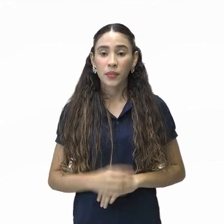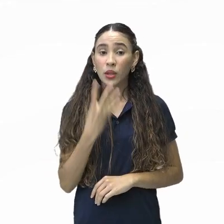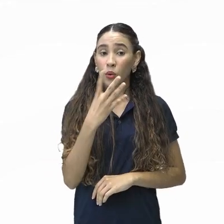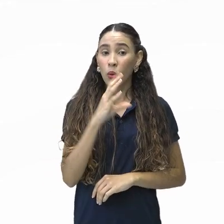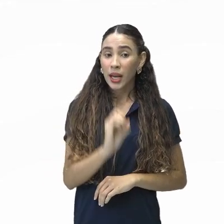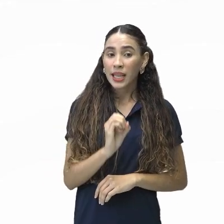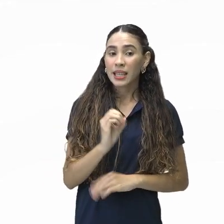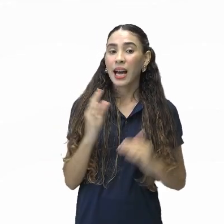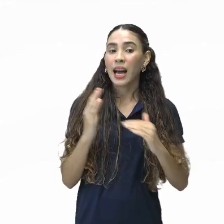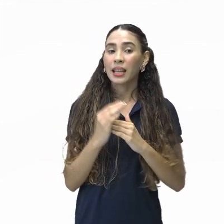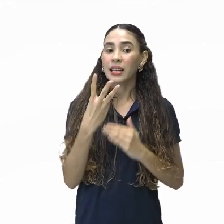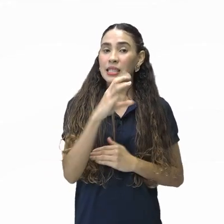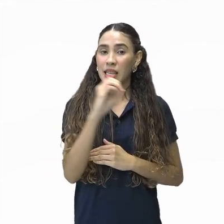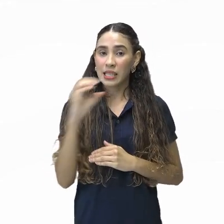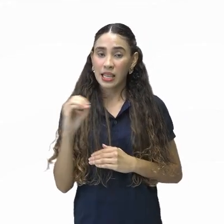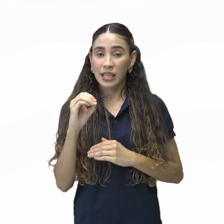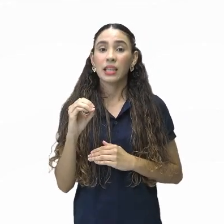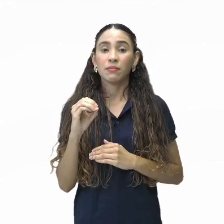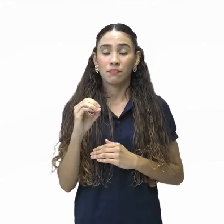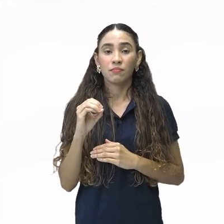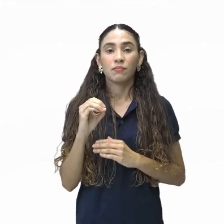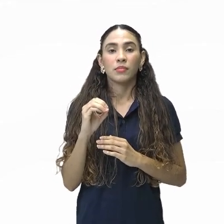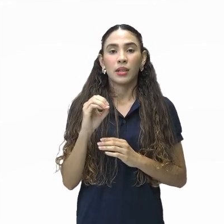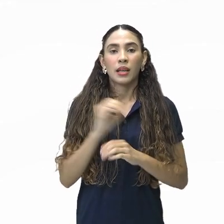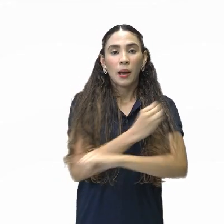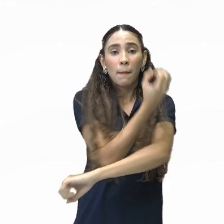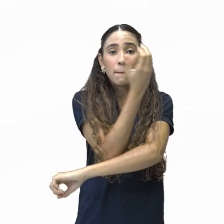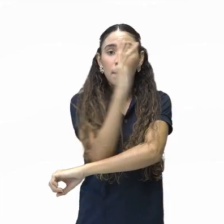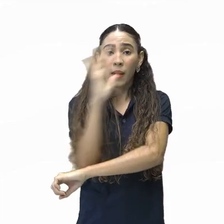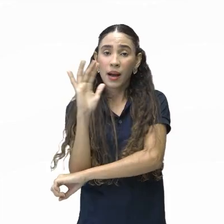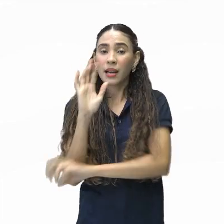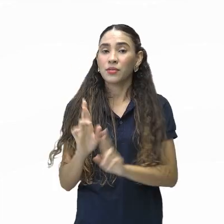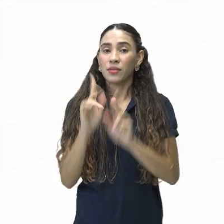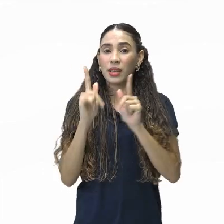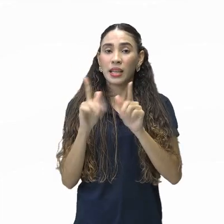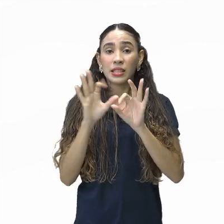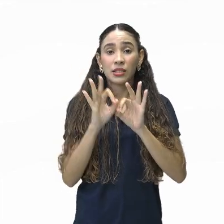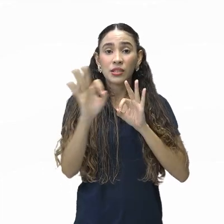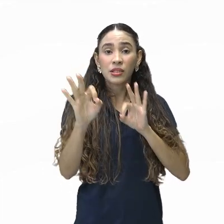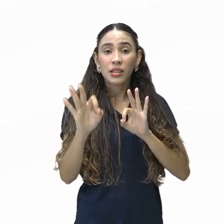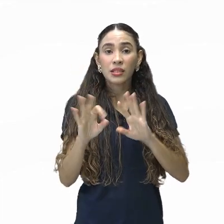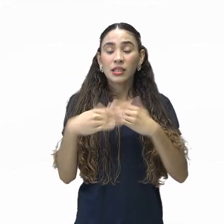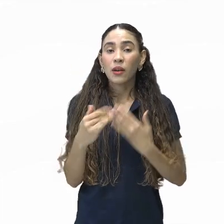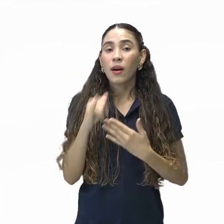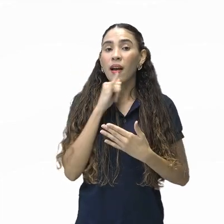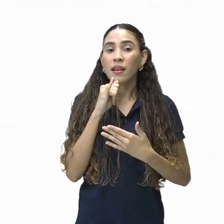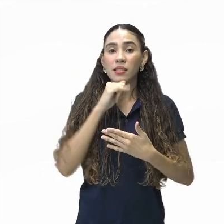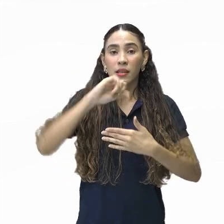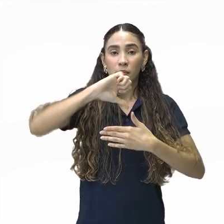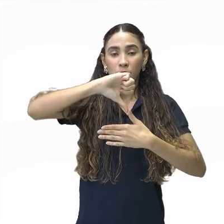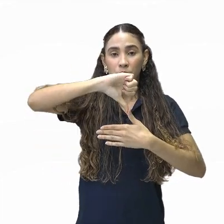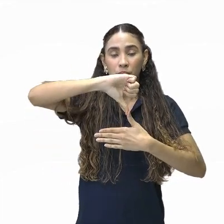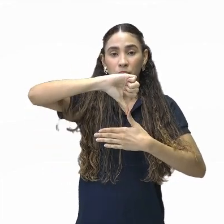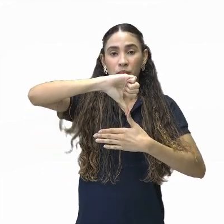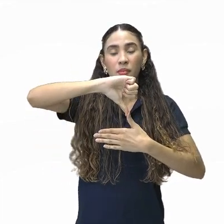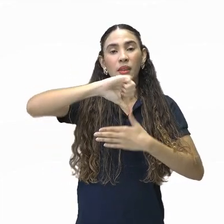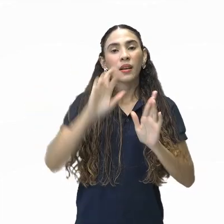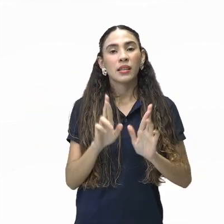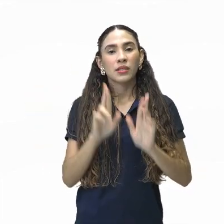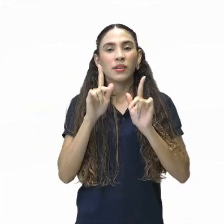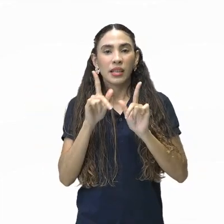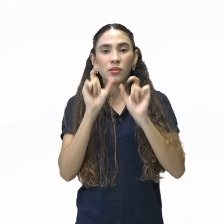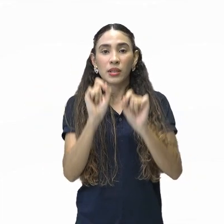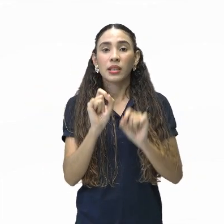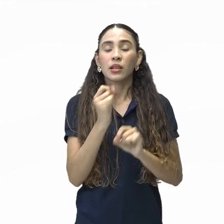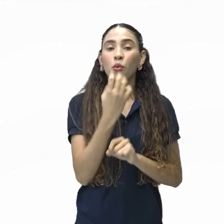40 a 300 espécies de árvores diferentes por hectare. Na América do Norte, esse número varia de 4